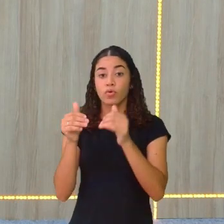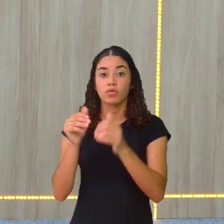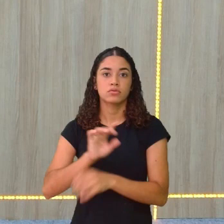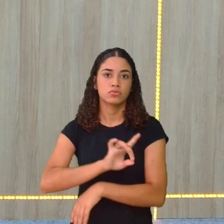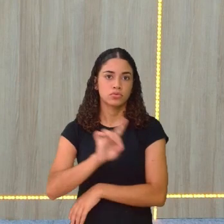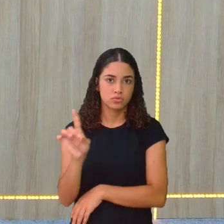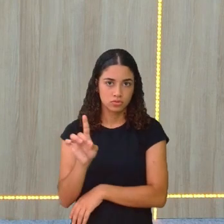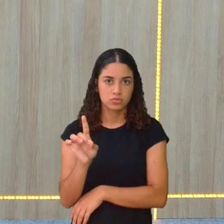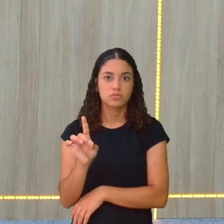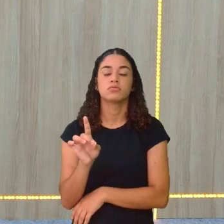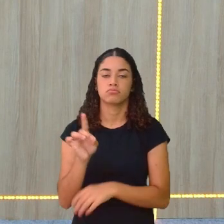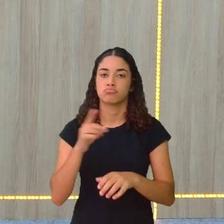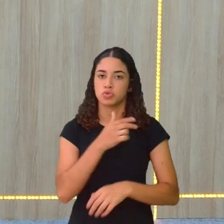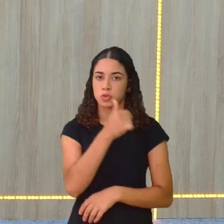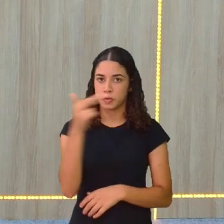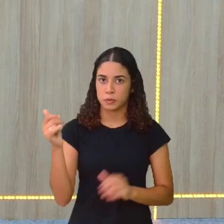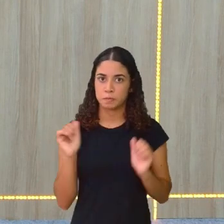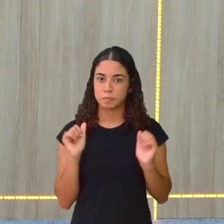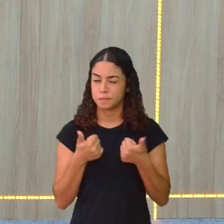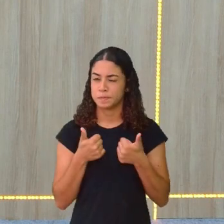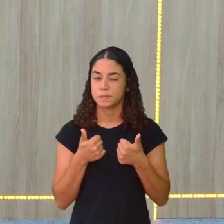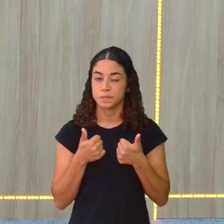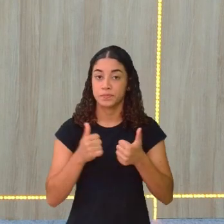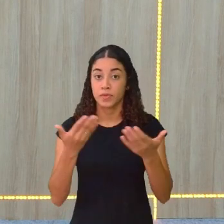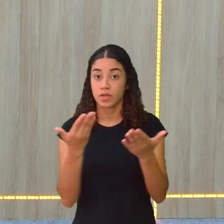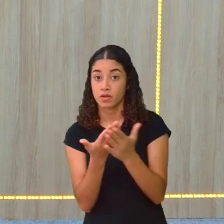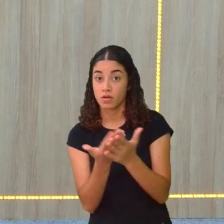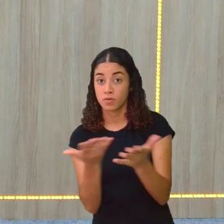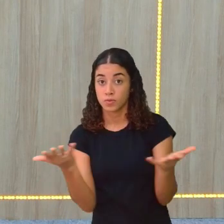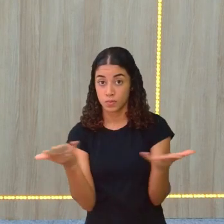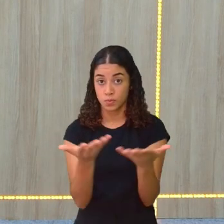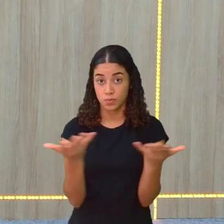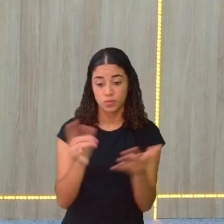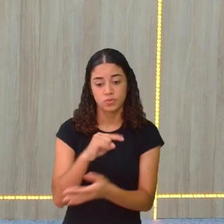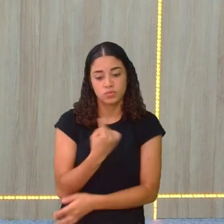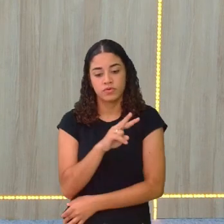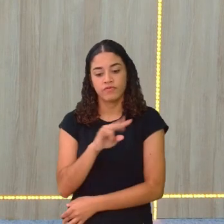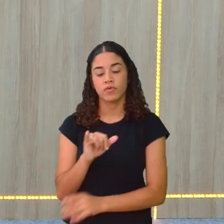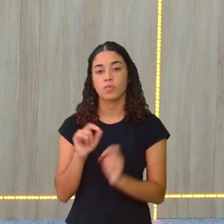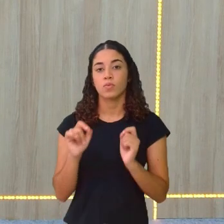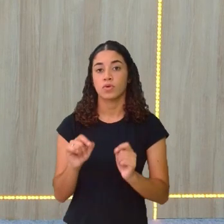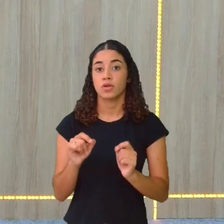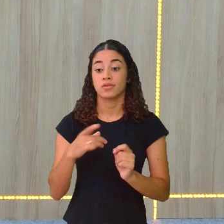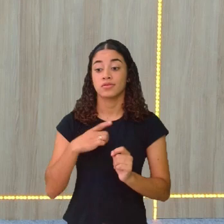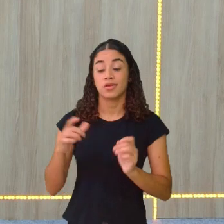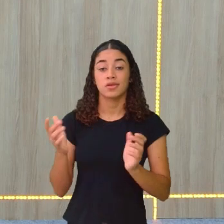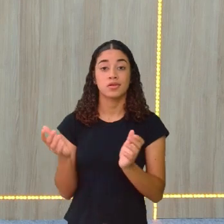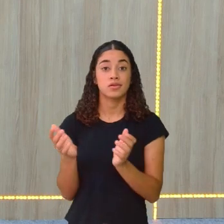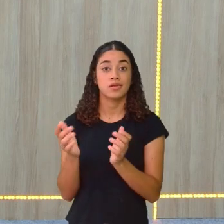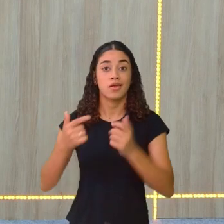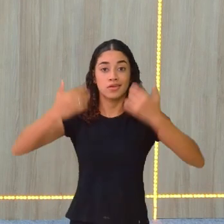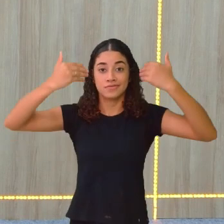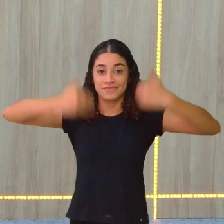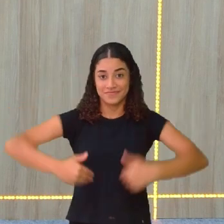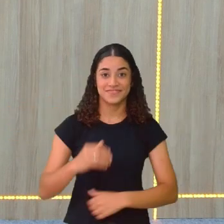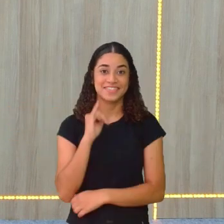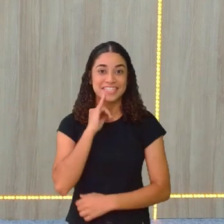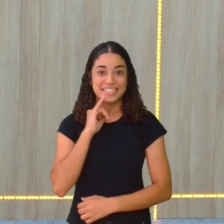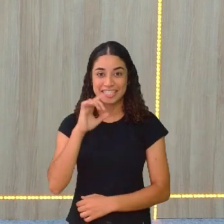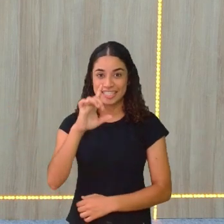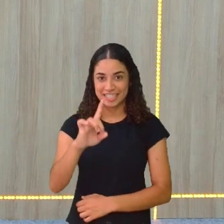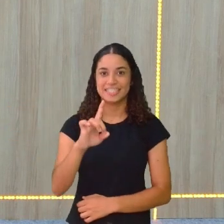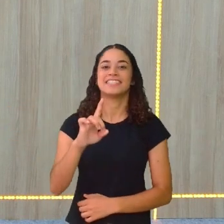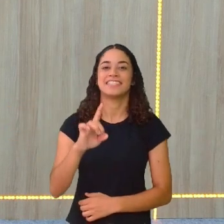data. Então, na aula de hoje, a gente conta com a ajuda da Ingrid